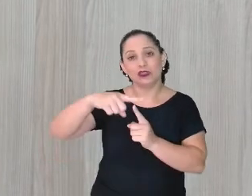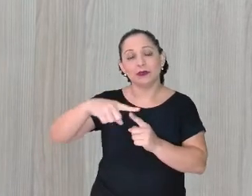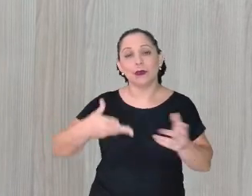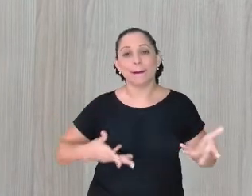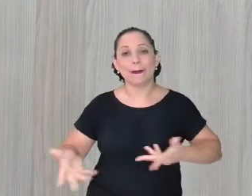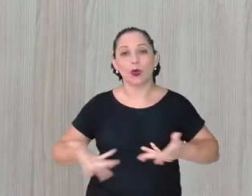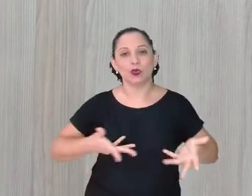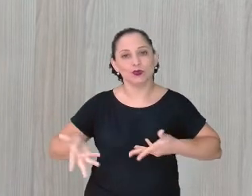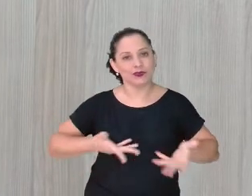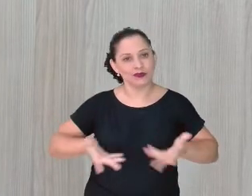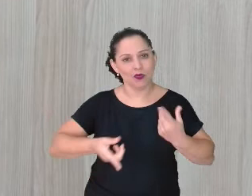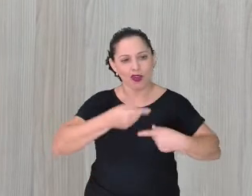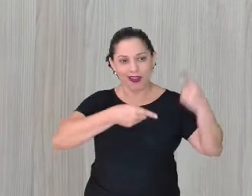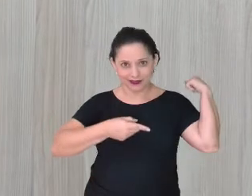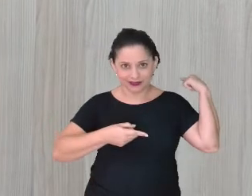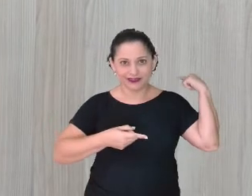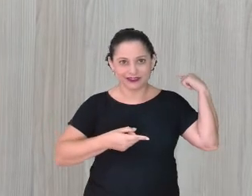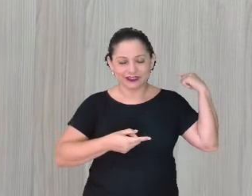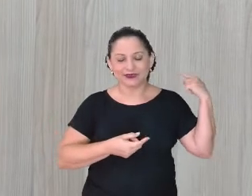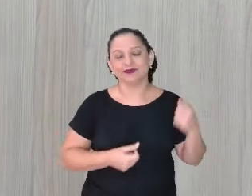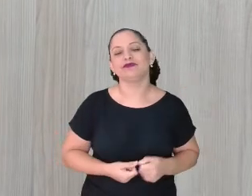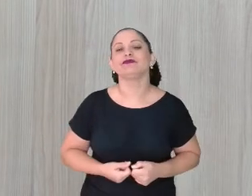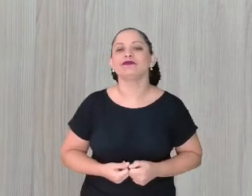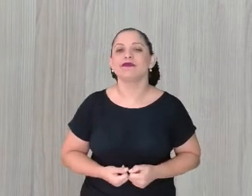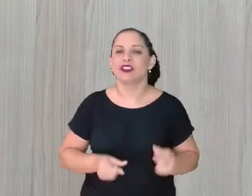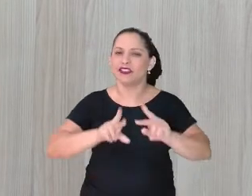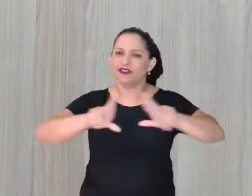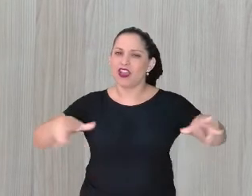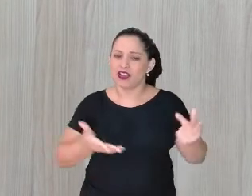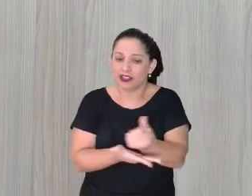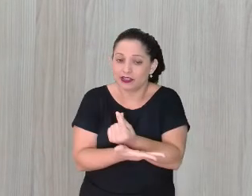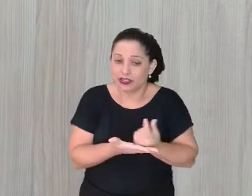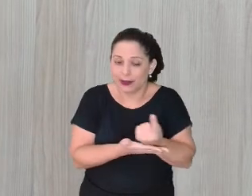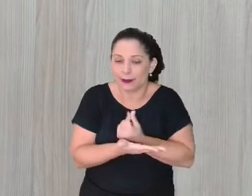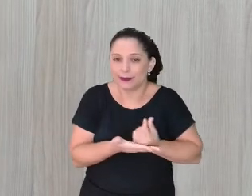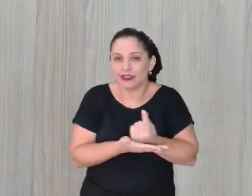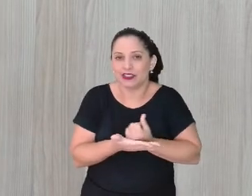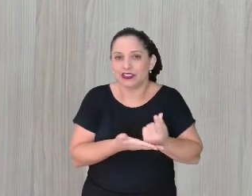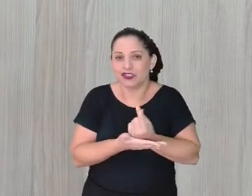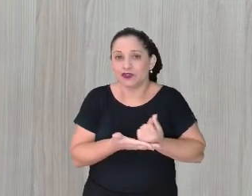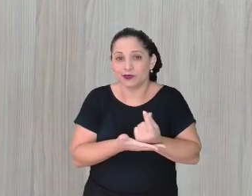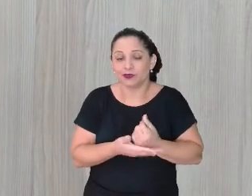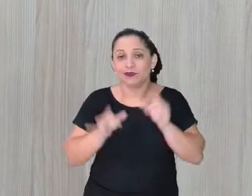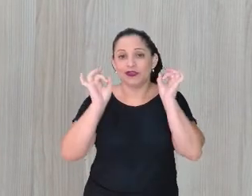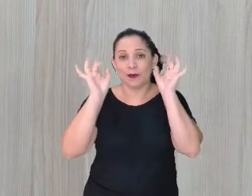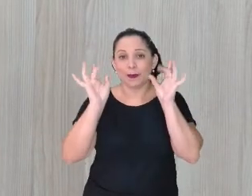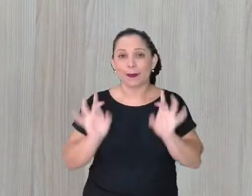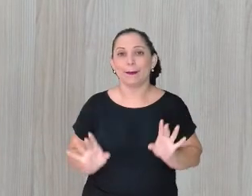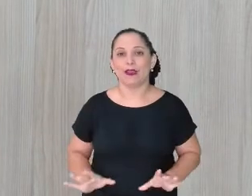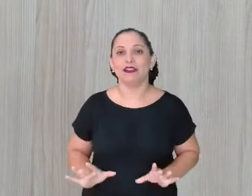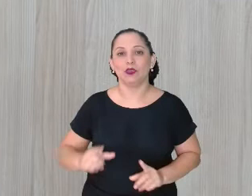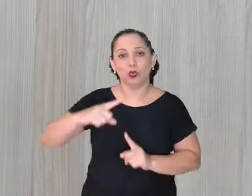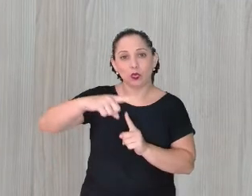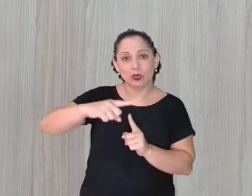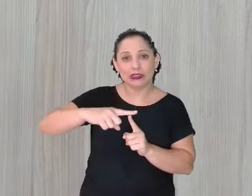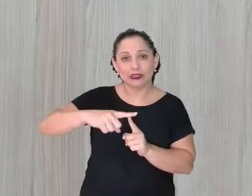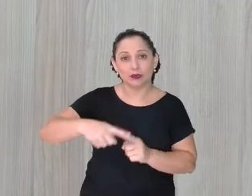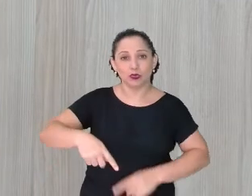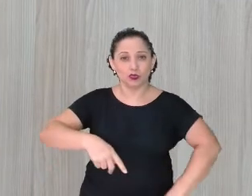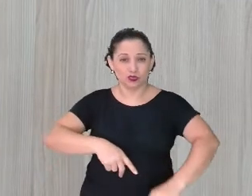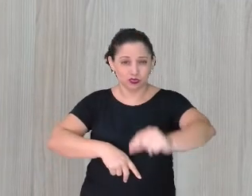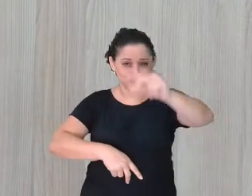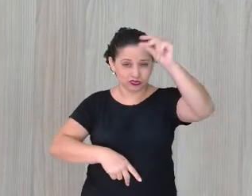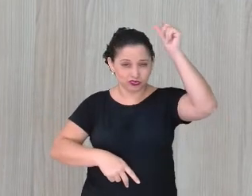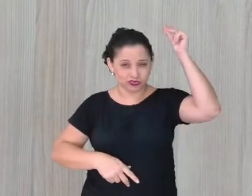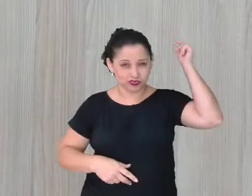né, anterior a esse modo de produção capitalista Sim. e outros, e principalmente esse modo de produção primitivo,